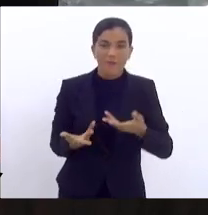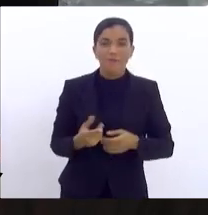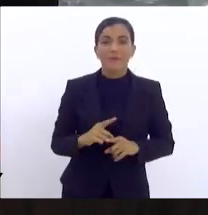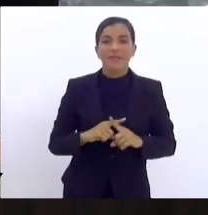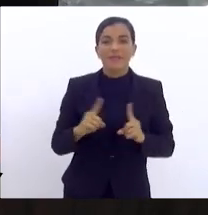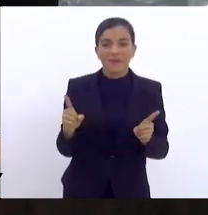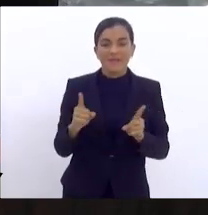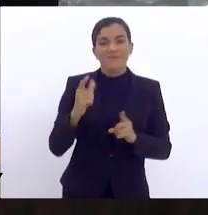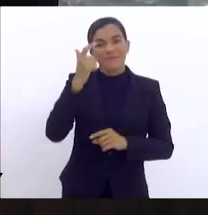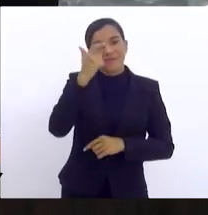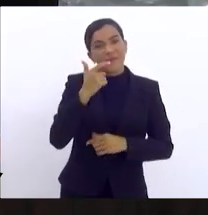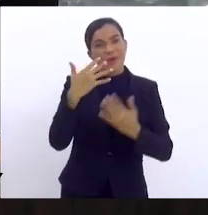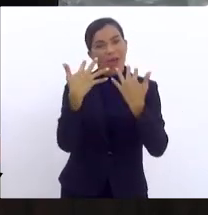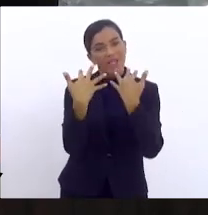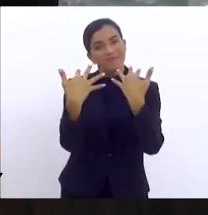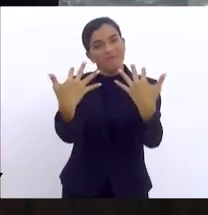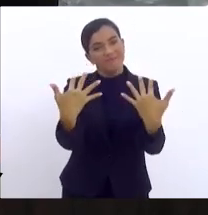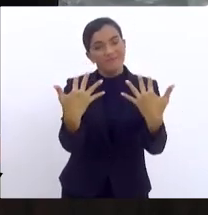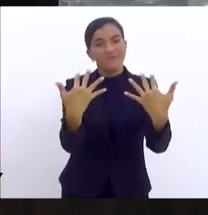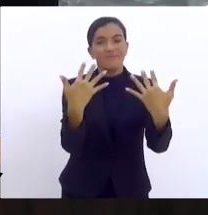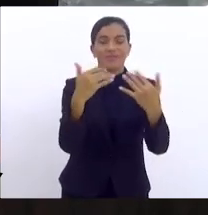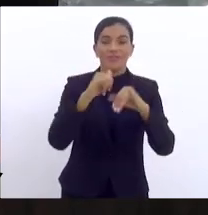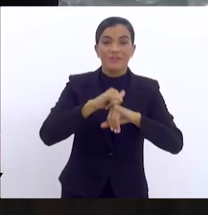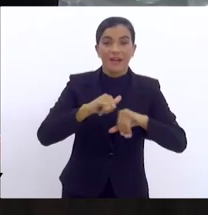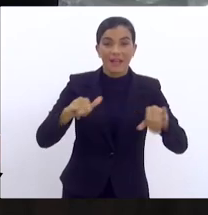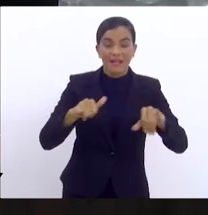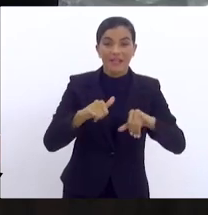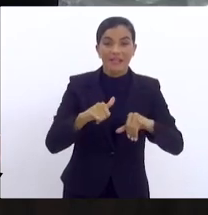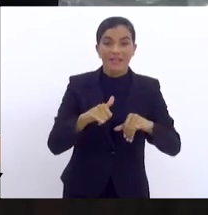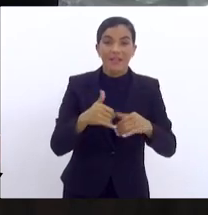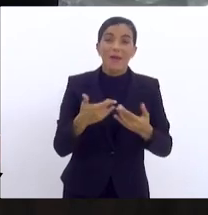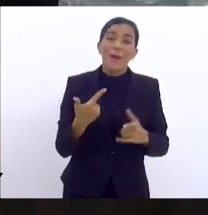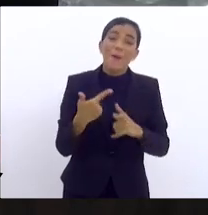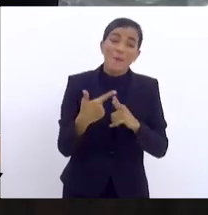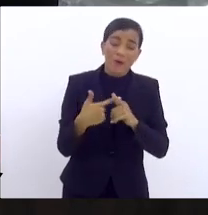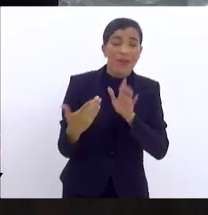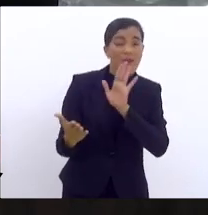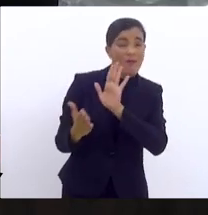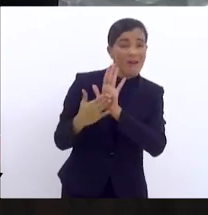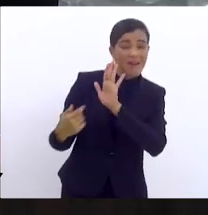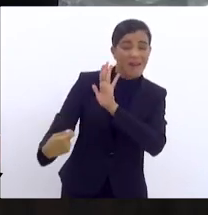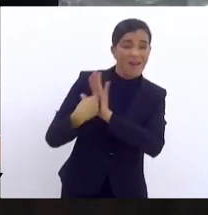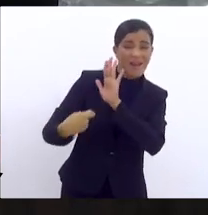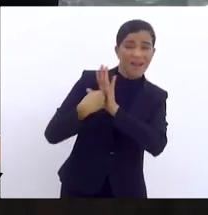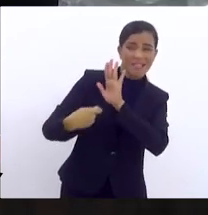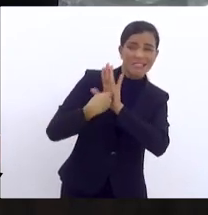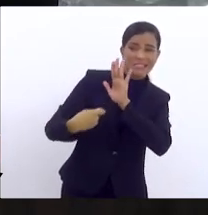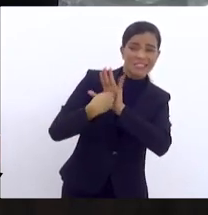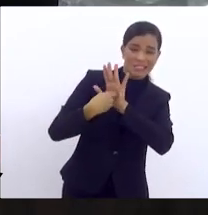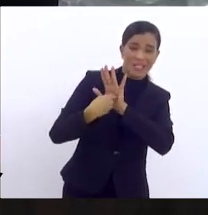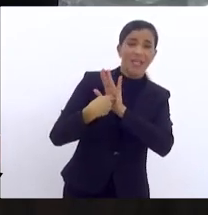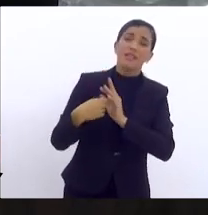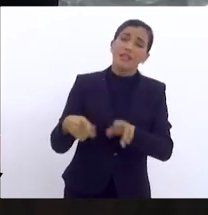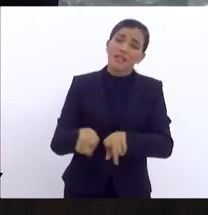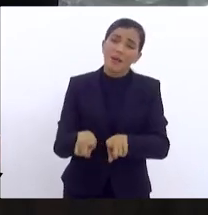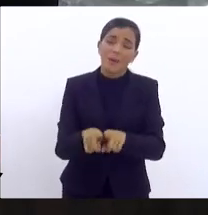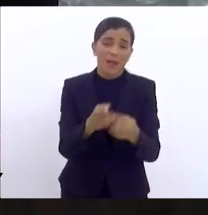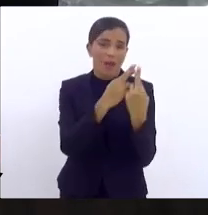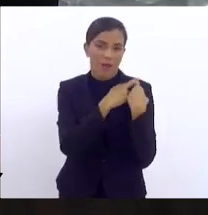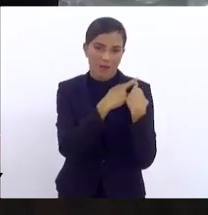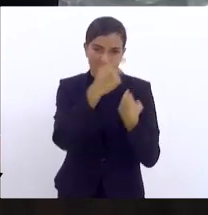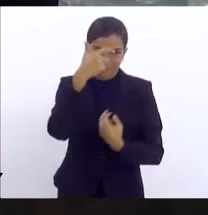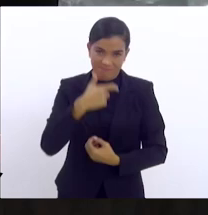eu quero em público dizer que é porque eu sou cobrado e isso é porque a minha obrigação